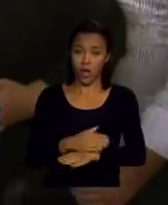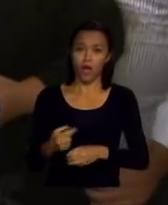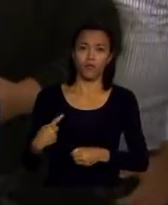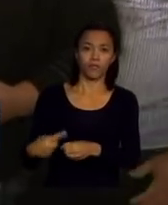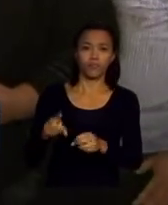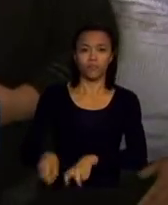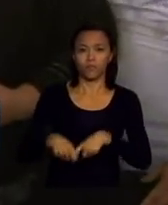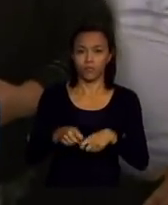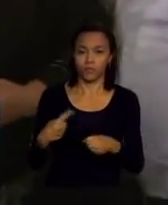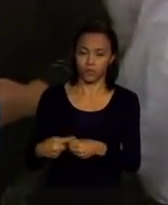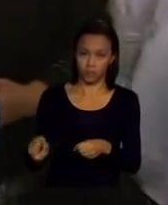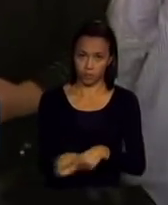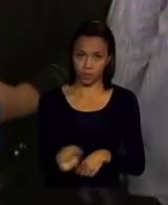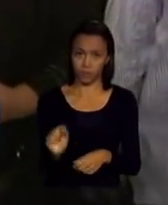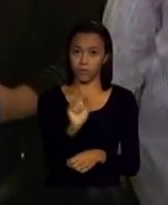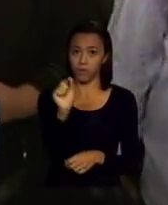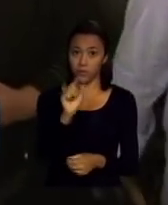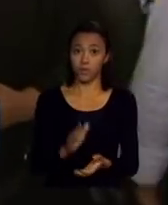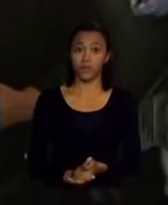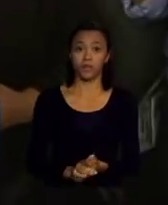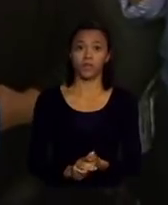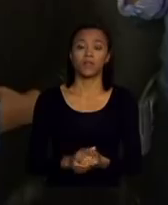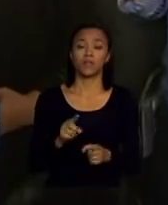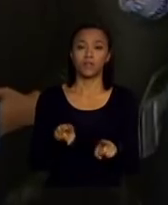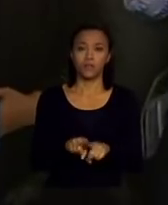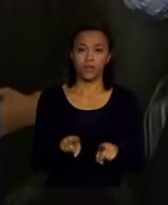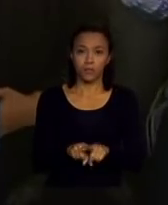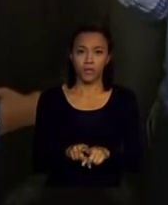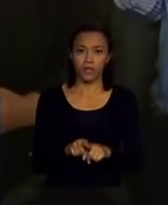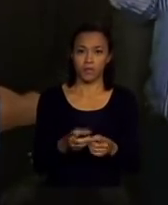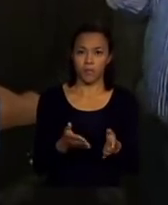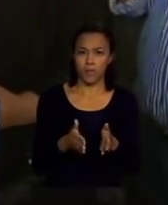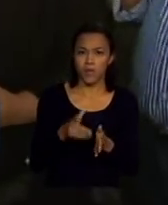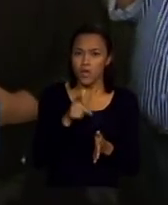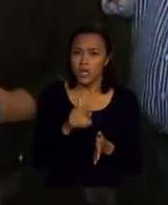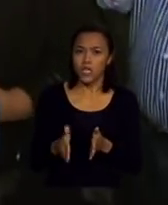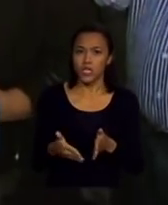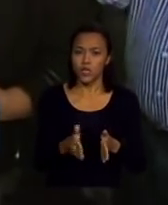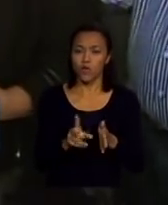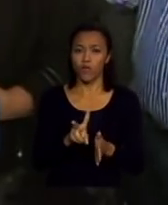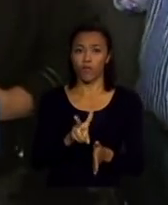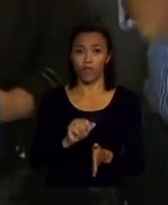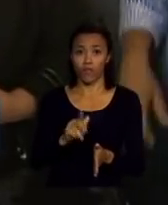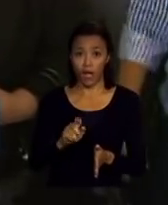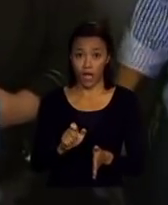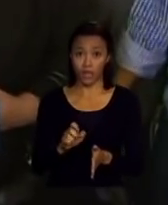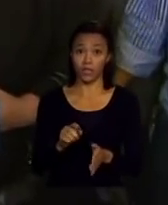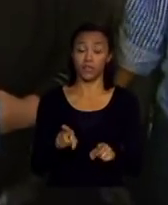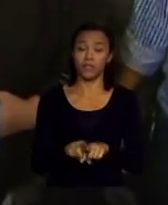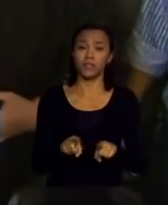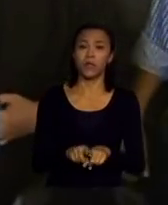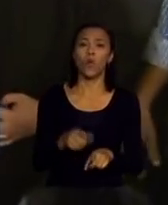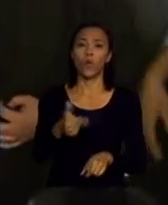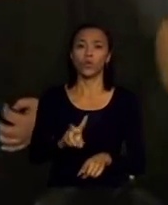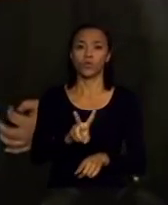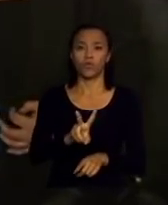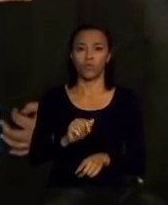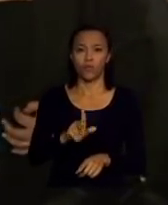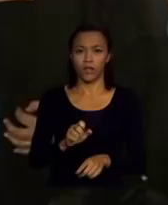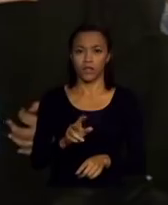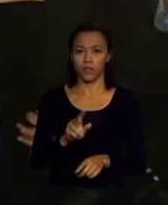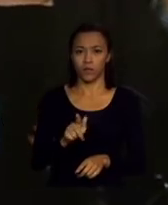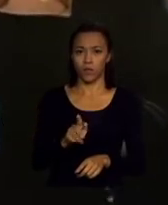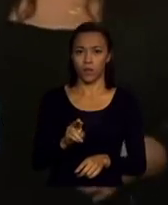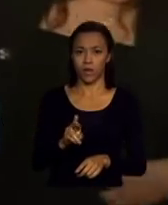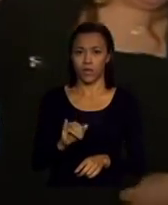dos Territórios da Cidadania de Entre Rios, Vale do Canindé, Vale do